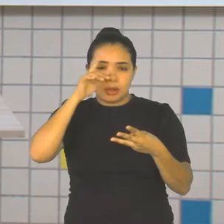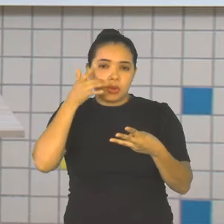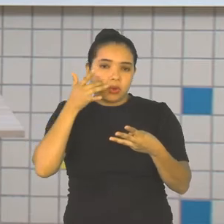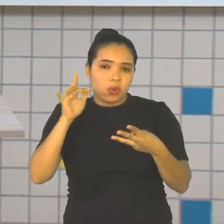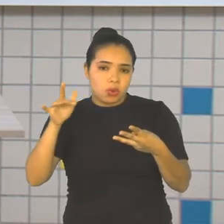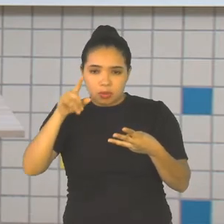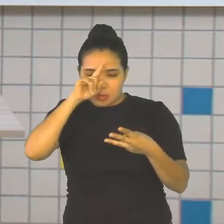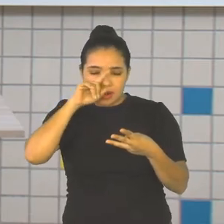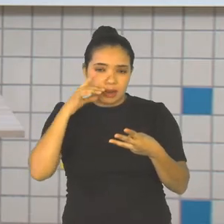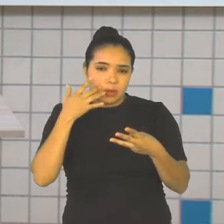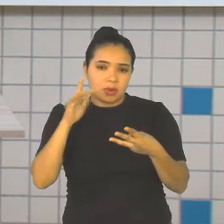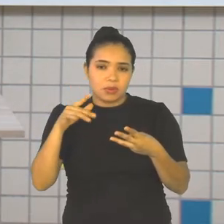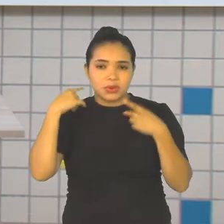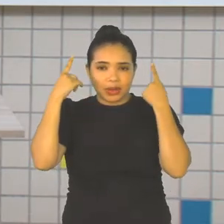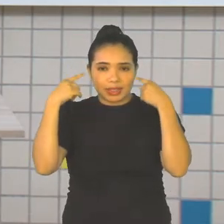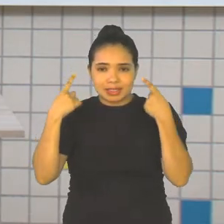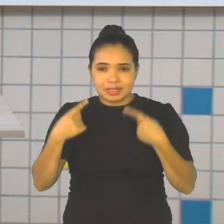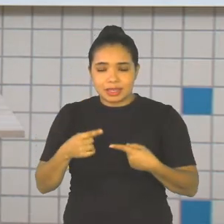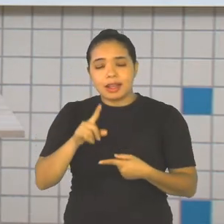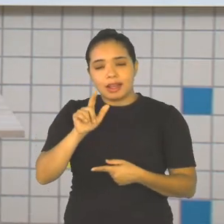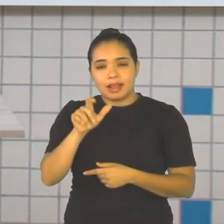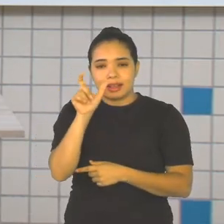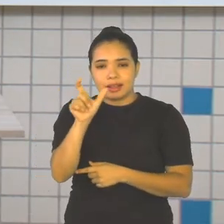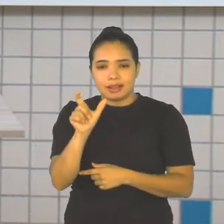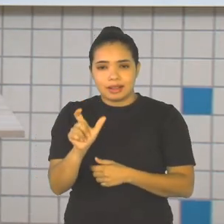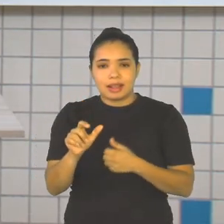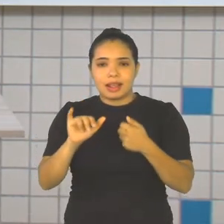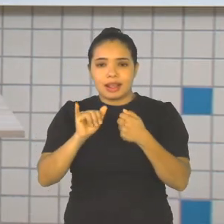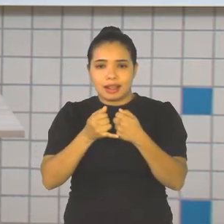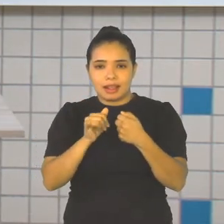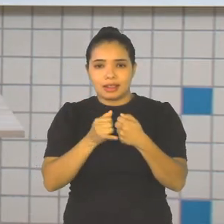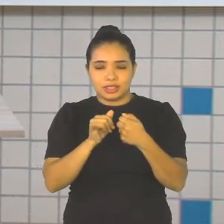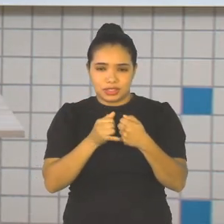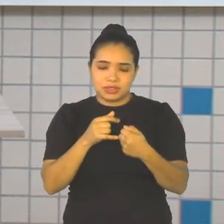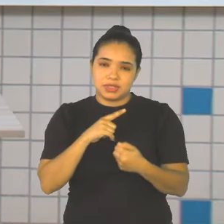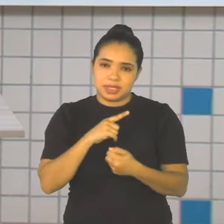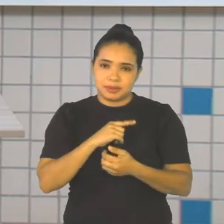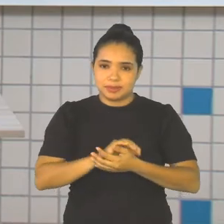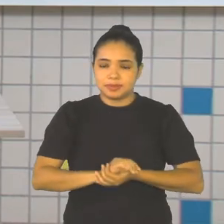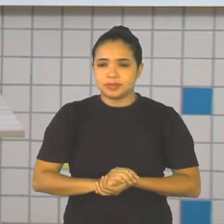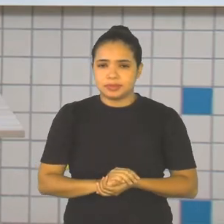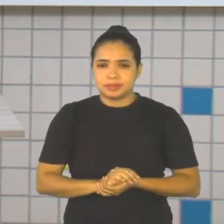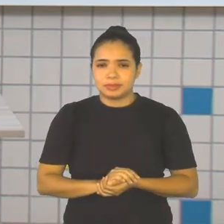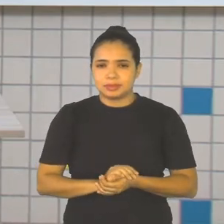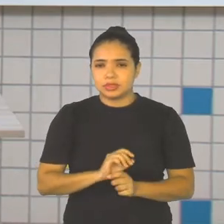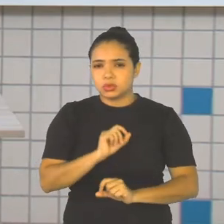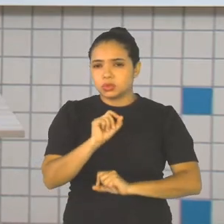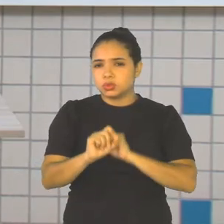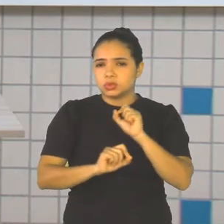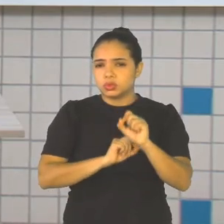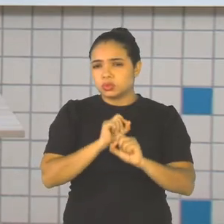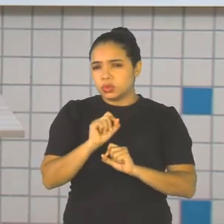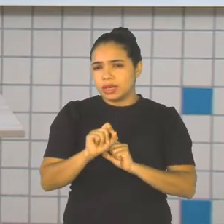cacheado. São os adjetivos que Aninha recebe, né? E o que é um